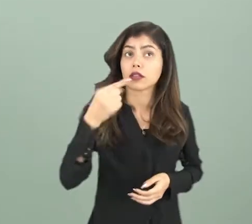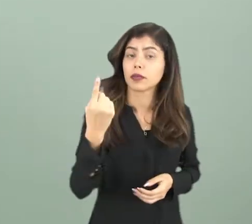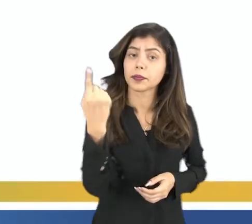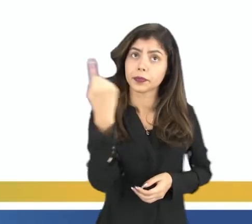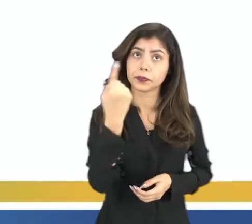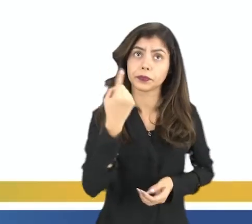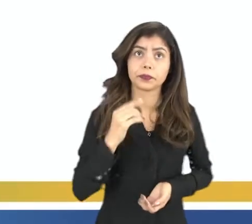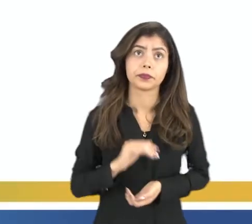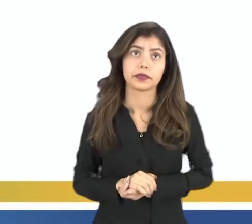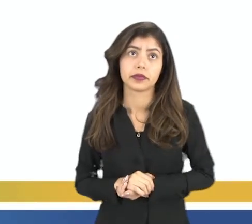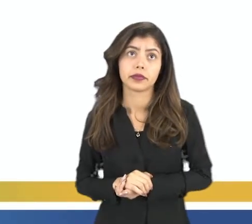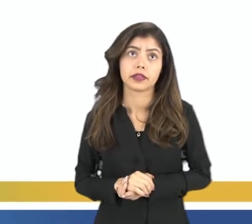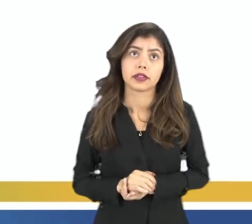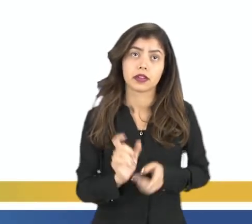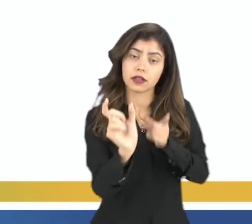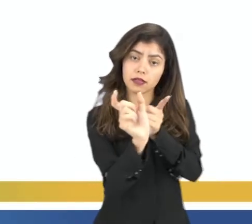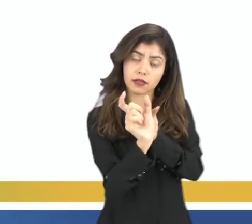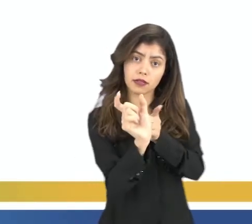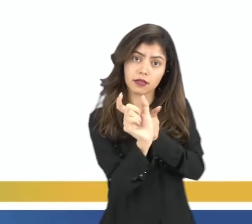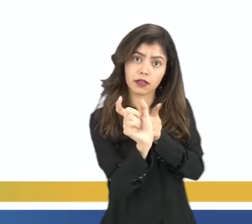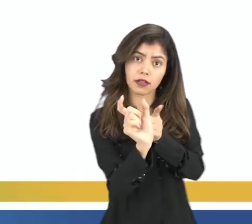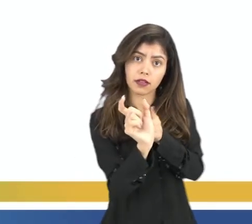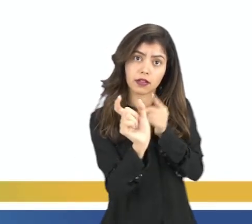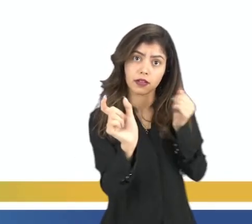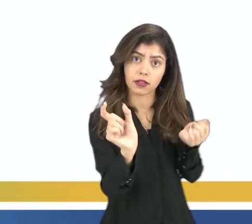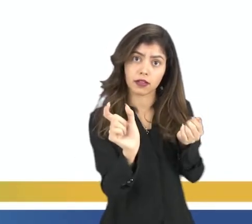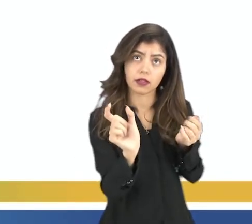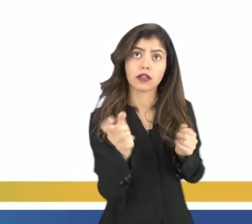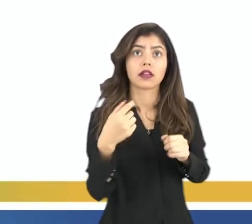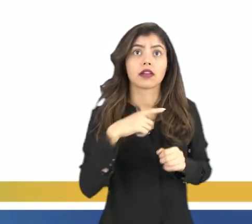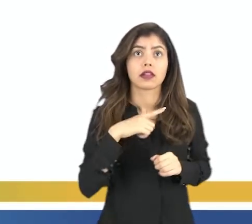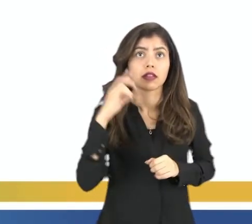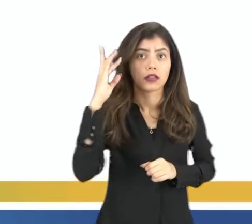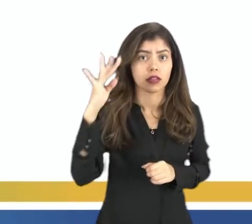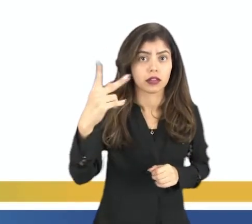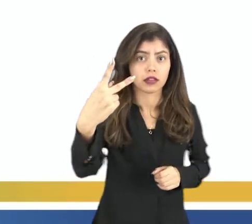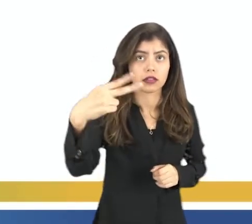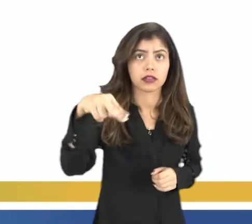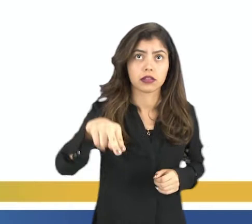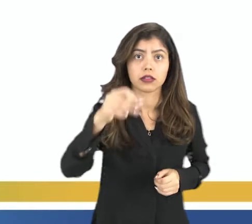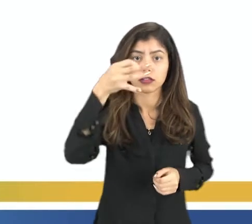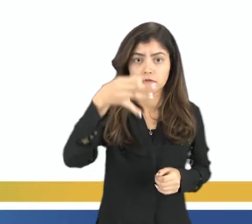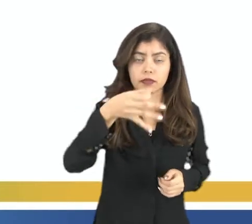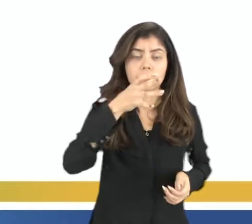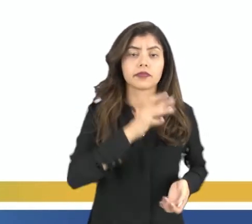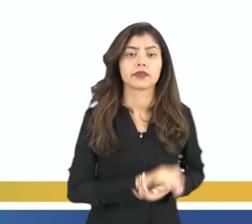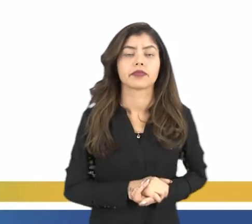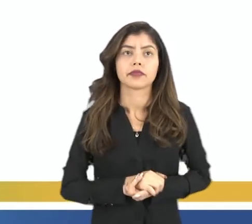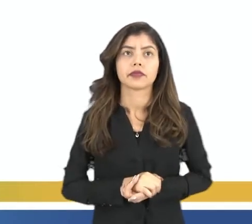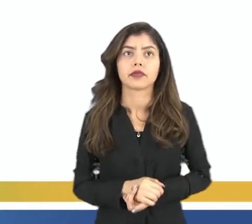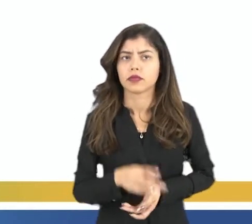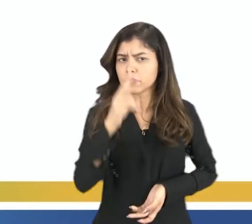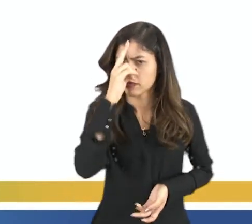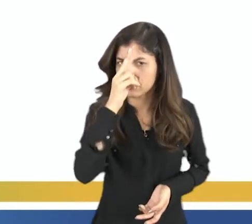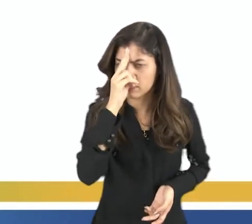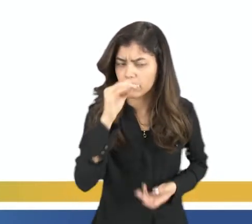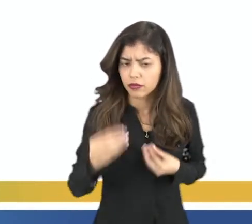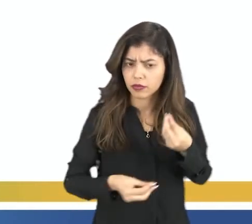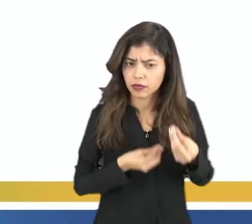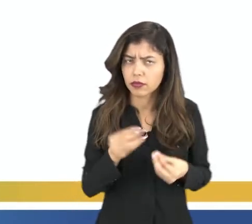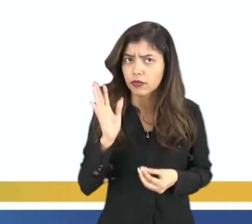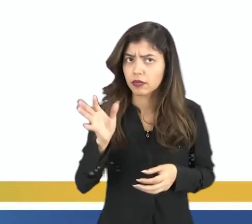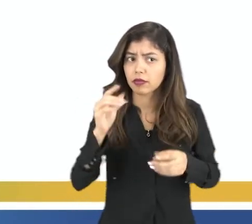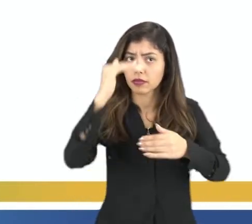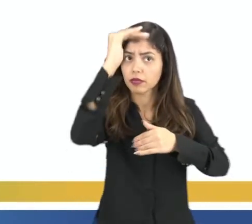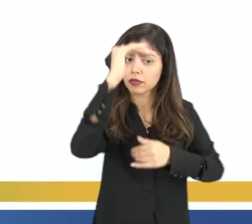questão 1. Preencha os espaços com os reflexive pronouns corretamente. Você lembra, né? Já coloquei